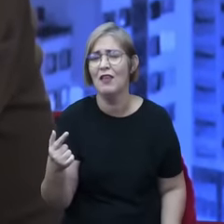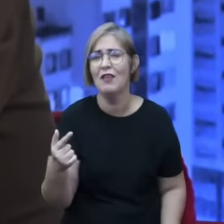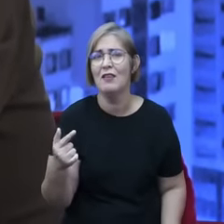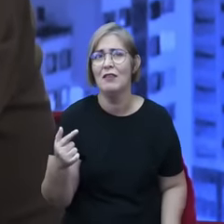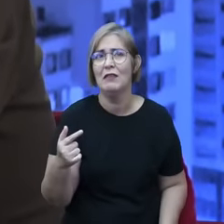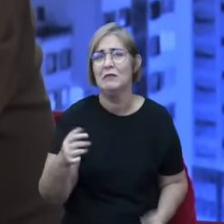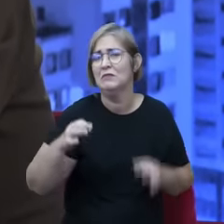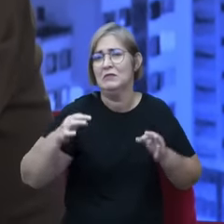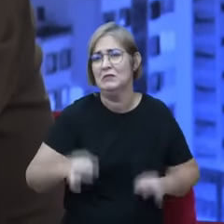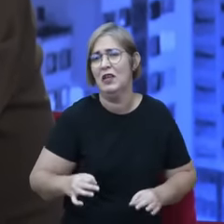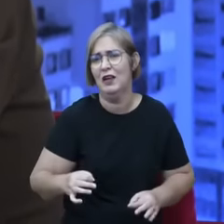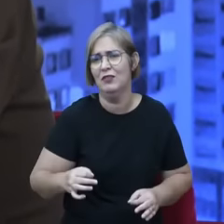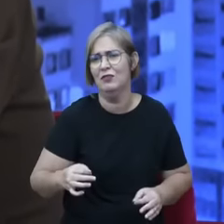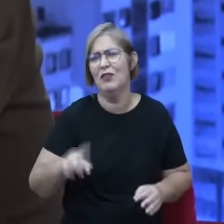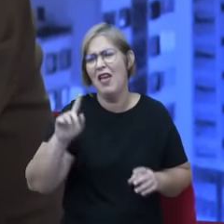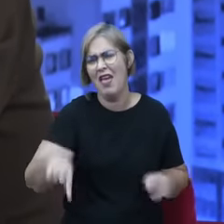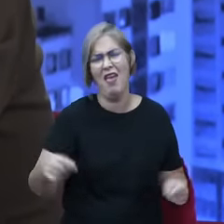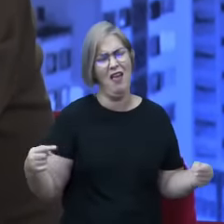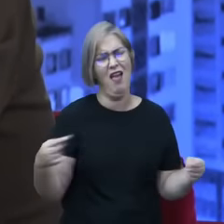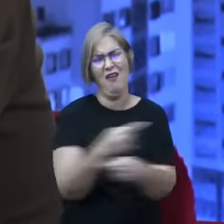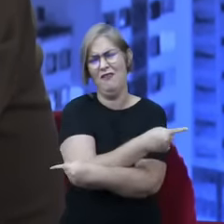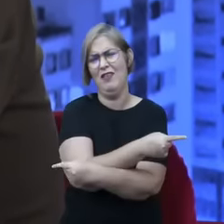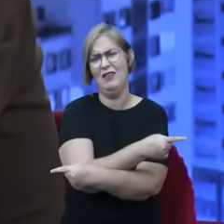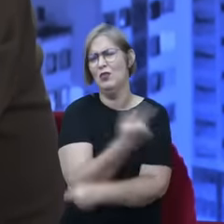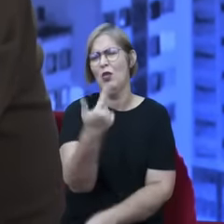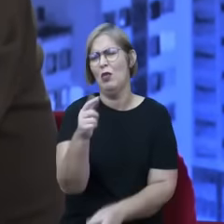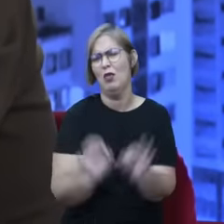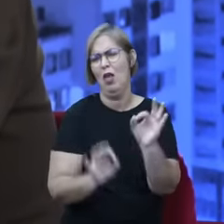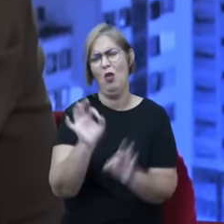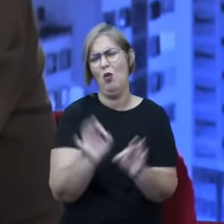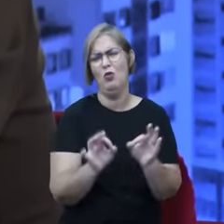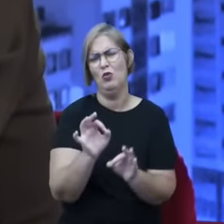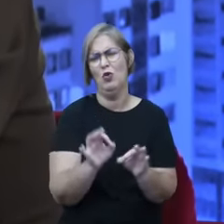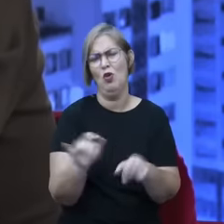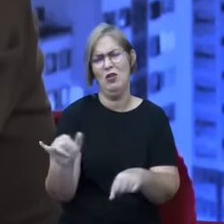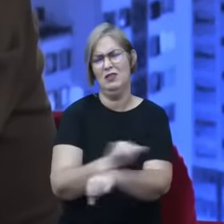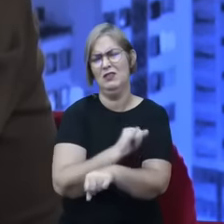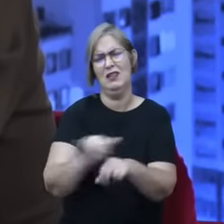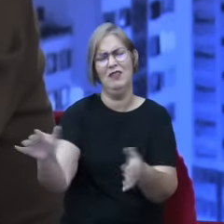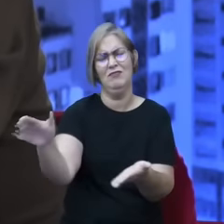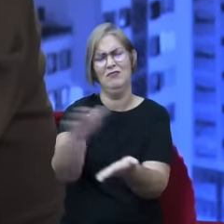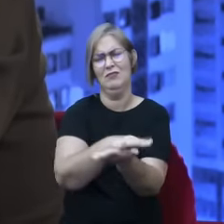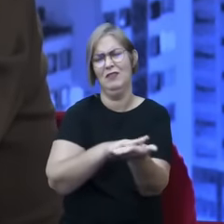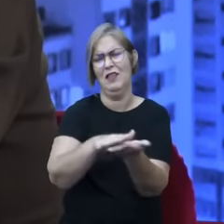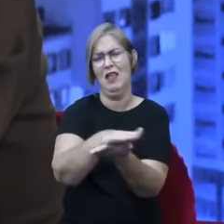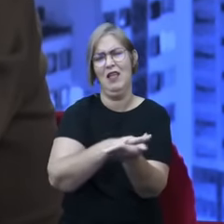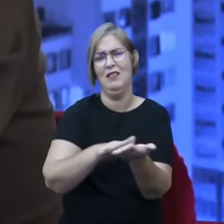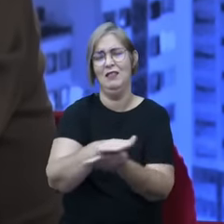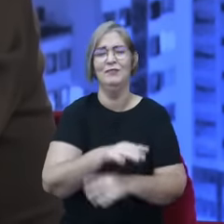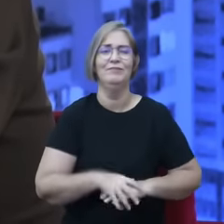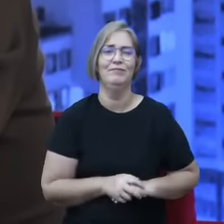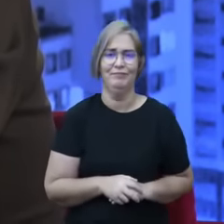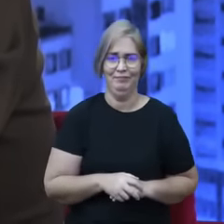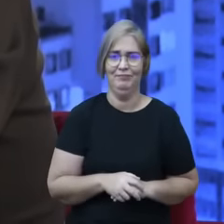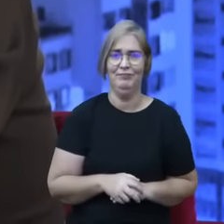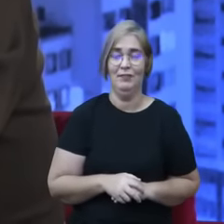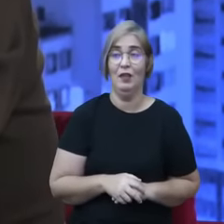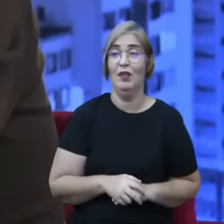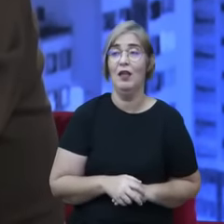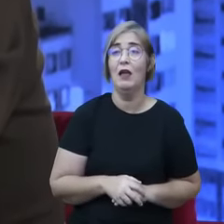este esta ordenação, né? A tentativa do pensamento humano sempre